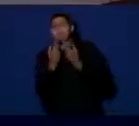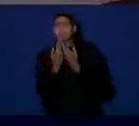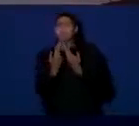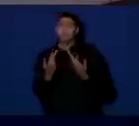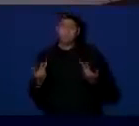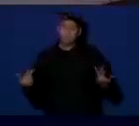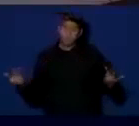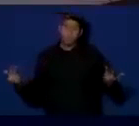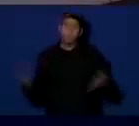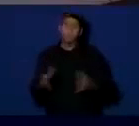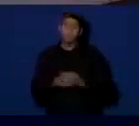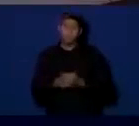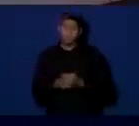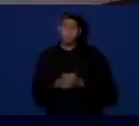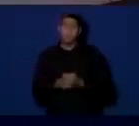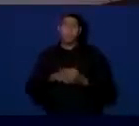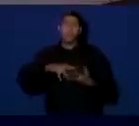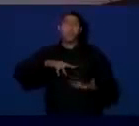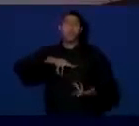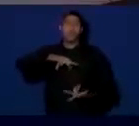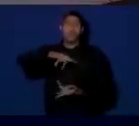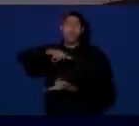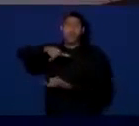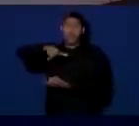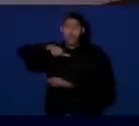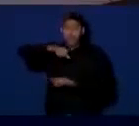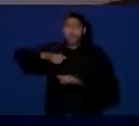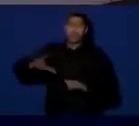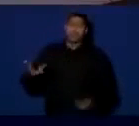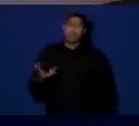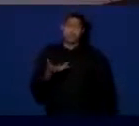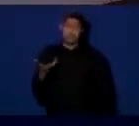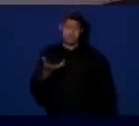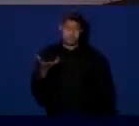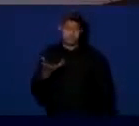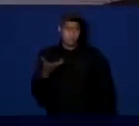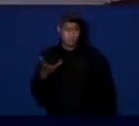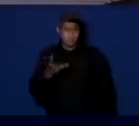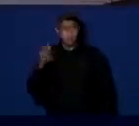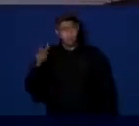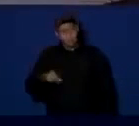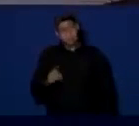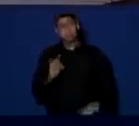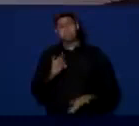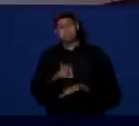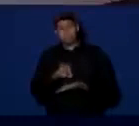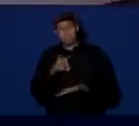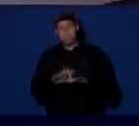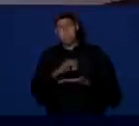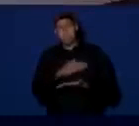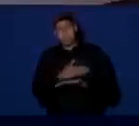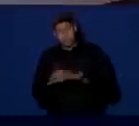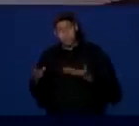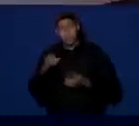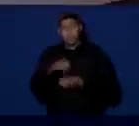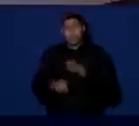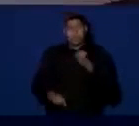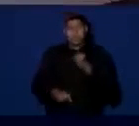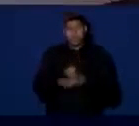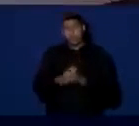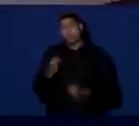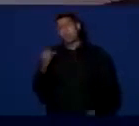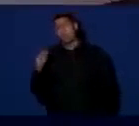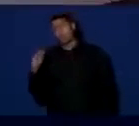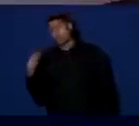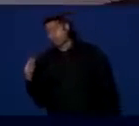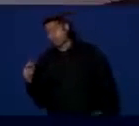questões, né? A globalização do mundo acelerada, né? Isso é verdade, começou lá nos anos